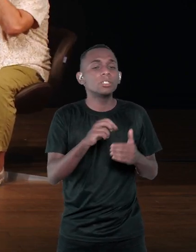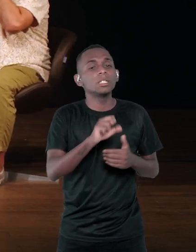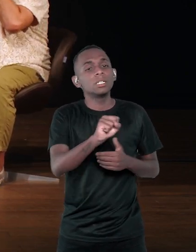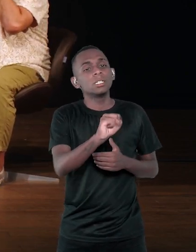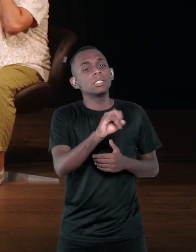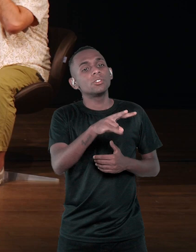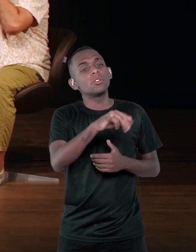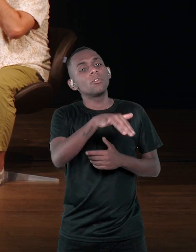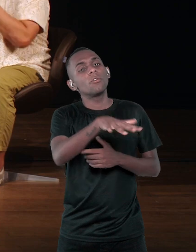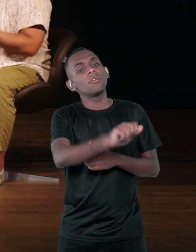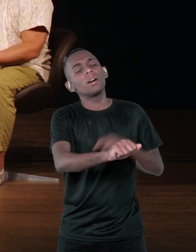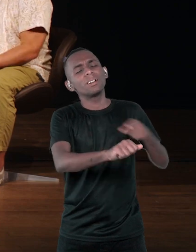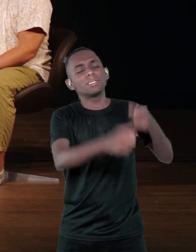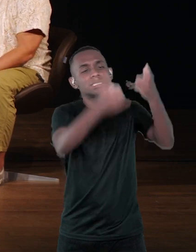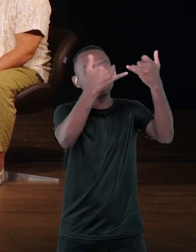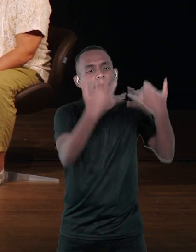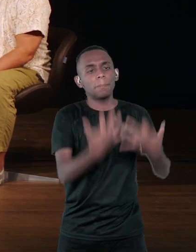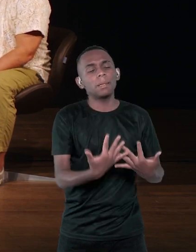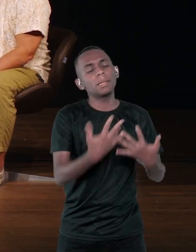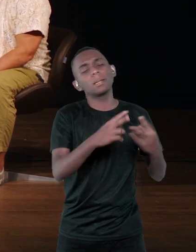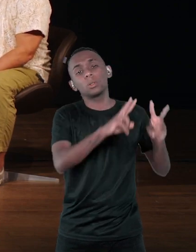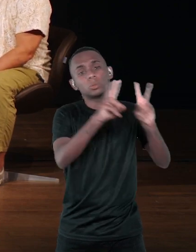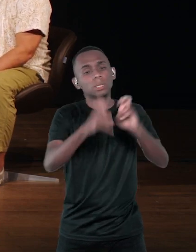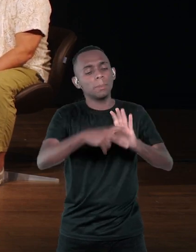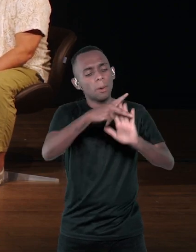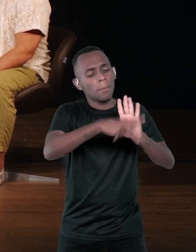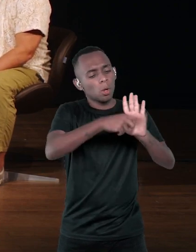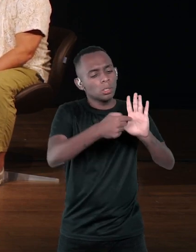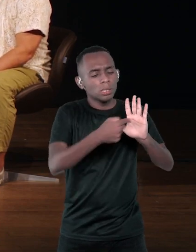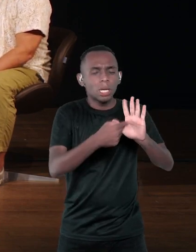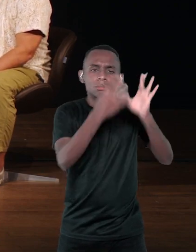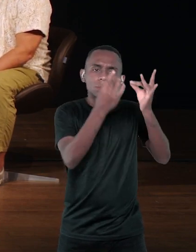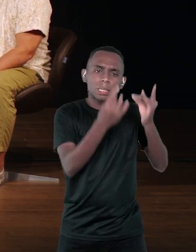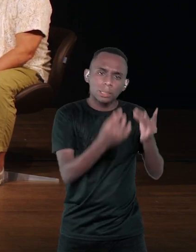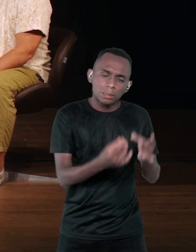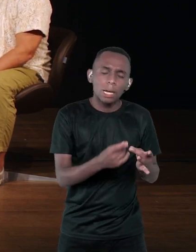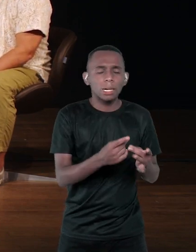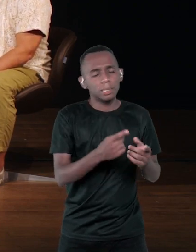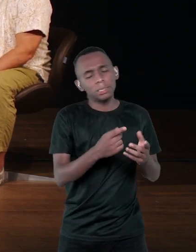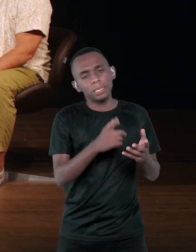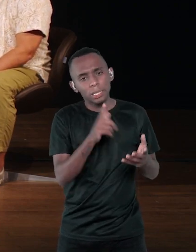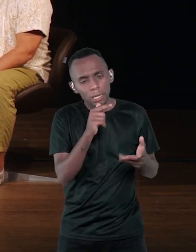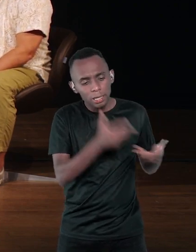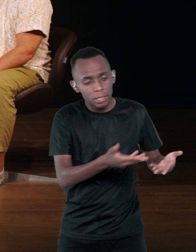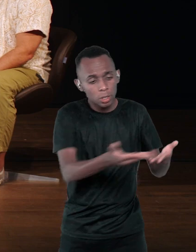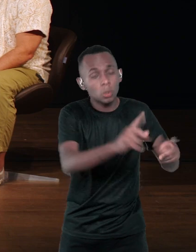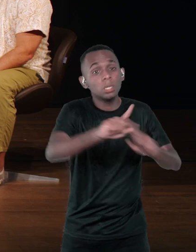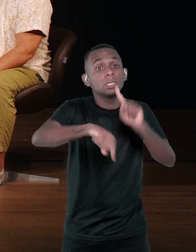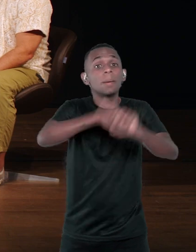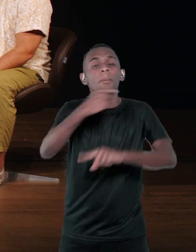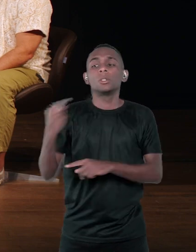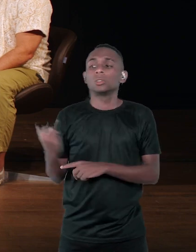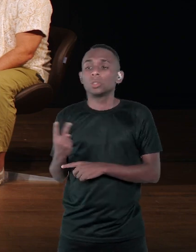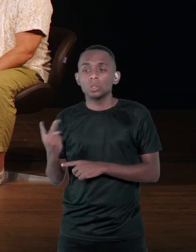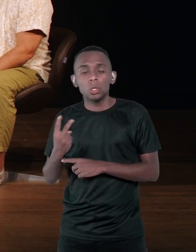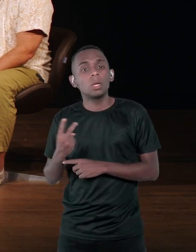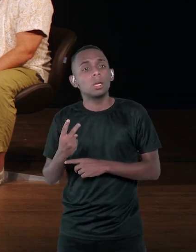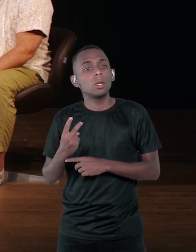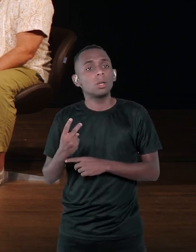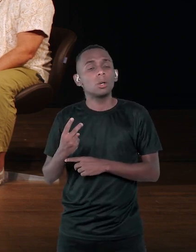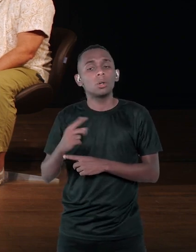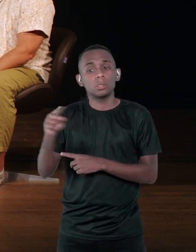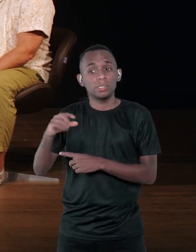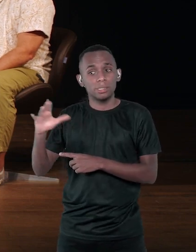uma fala sobre o trabalho, sobre a cidade, seus rios. A jornalista e escritora Silvana Gontijo é uma